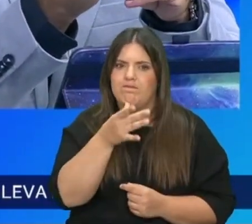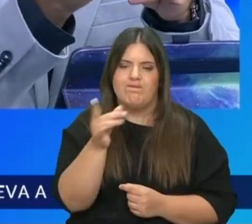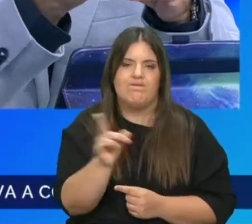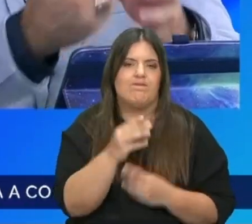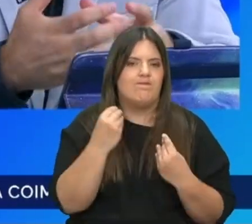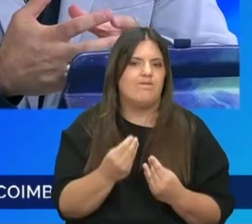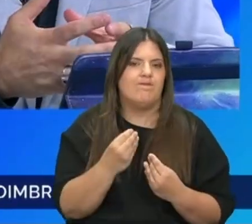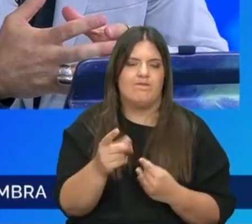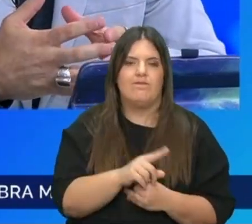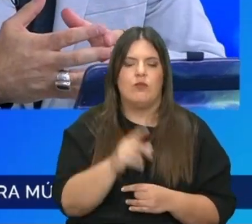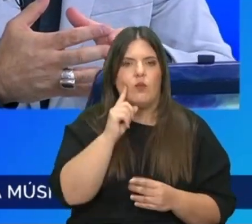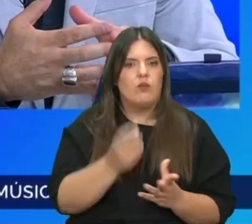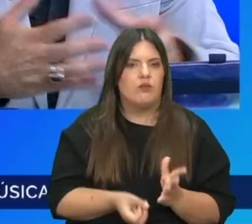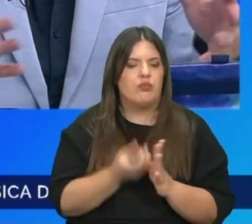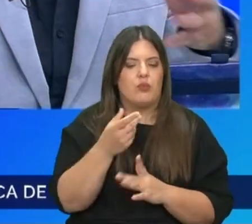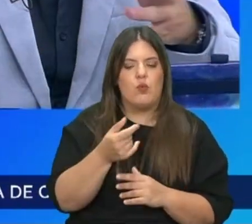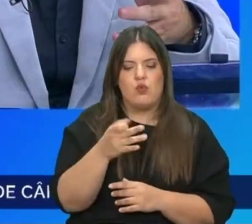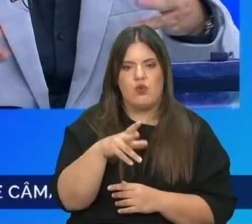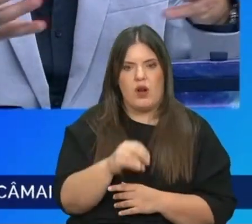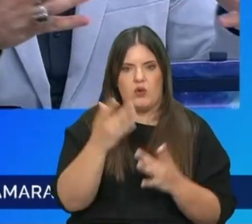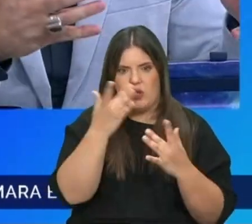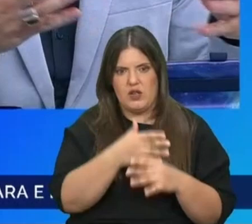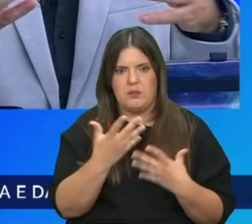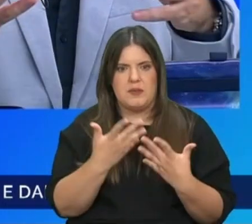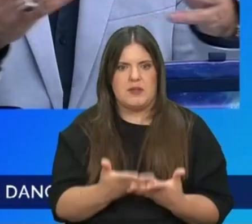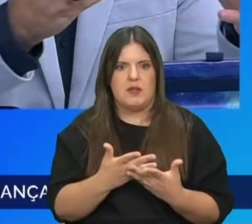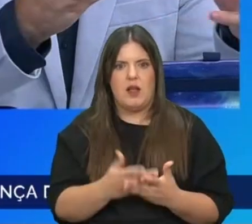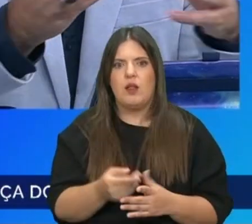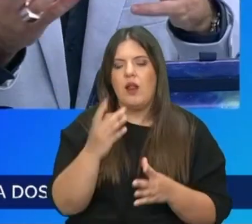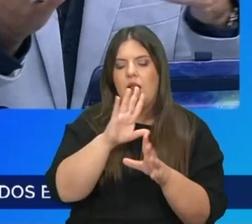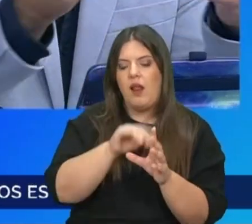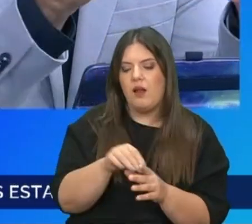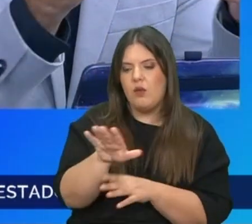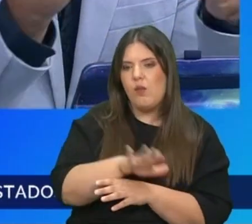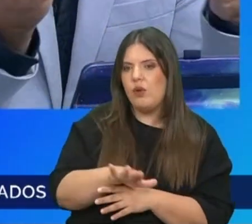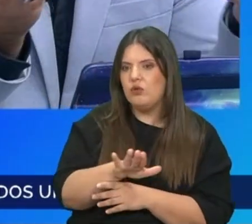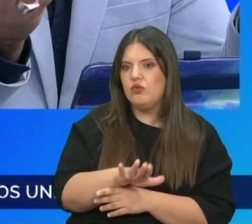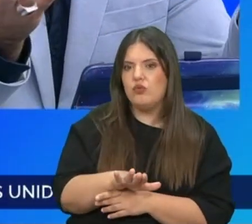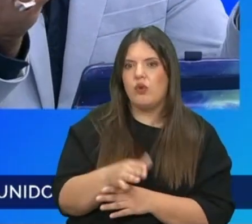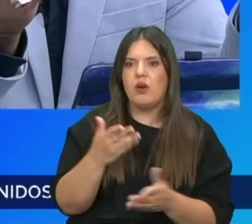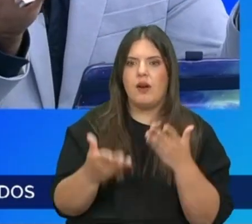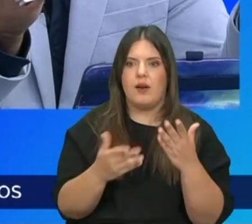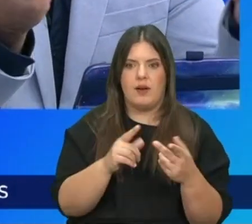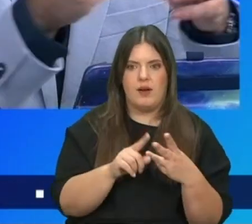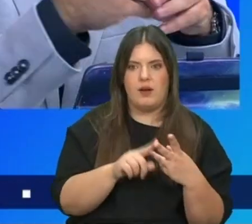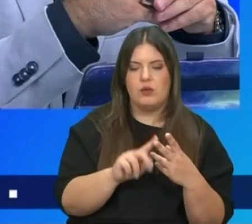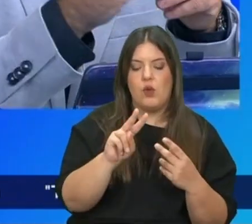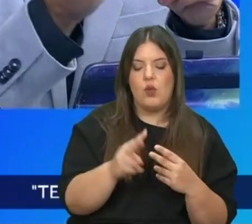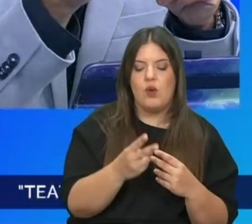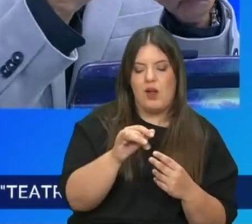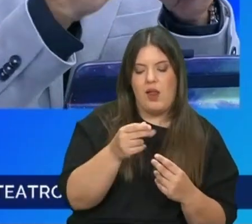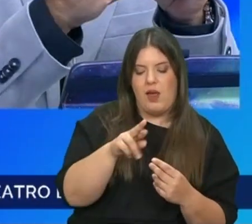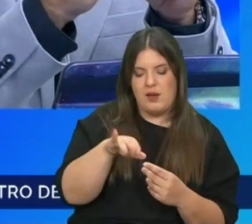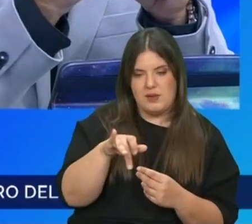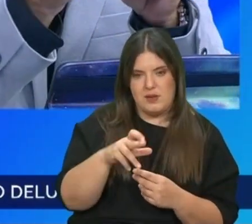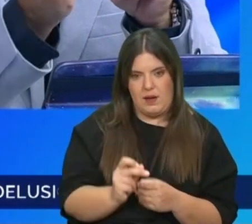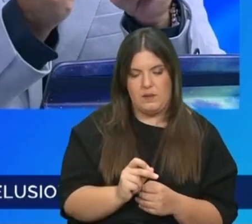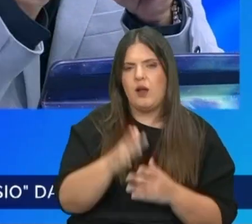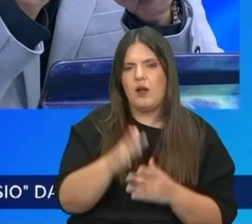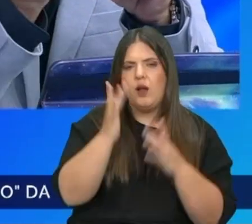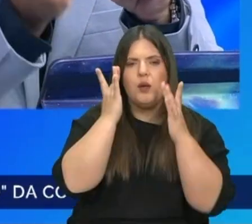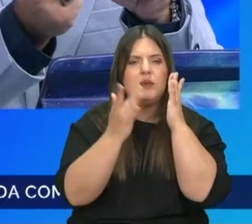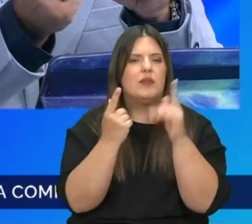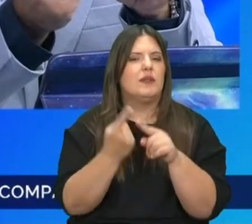muito bem como é que nasce um buraco negro super maciço, ainda por cima ali, numa zona entre 2 galáxias. Há uma teoria muito